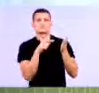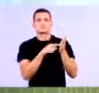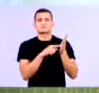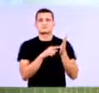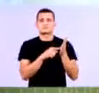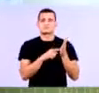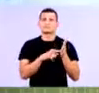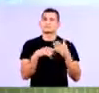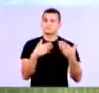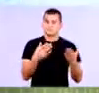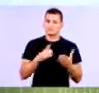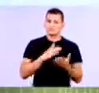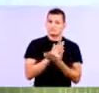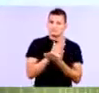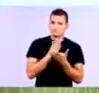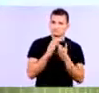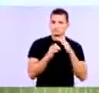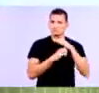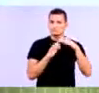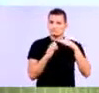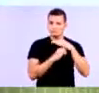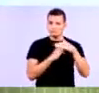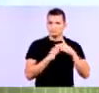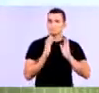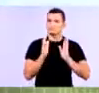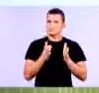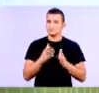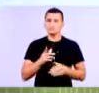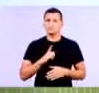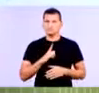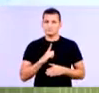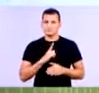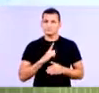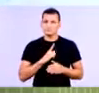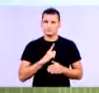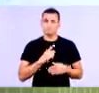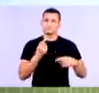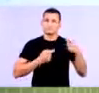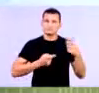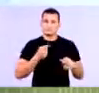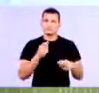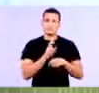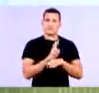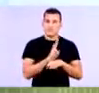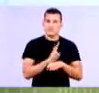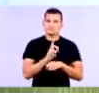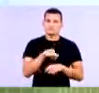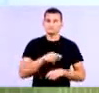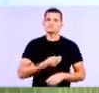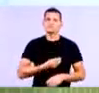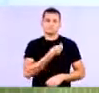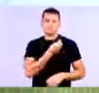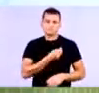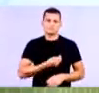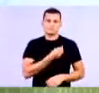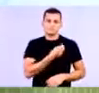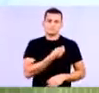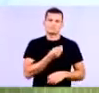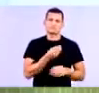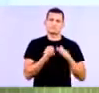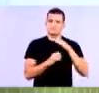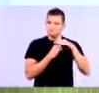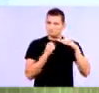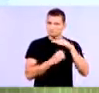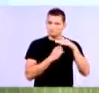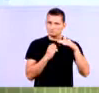Inclusive, tem algumas empresas que elas já possuem essa política de segurança, ela é viva na empresa, ela realmente